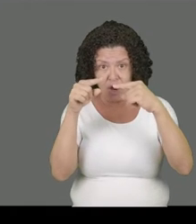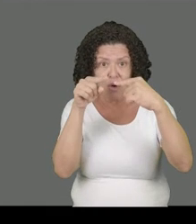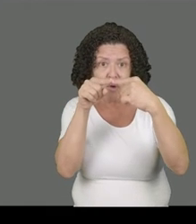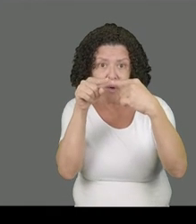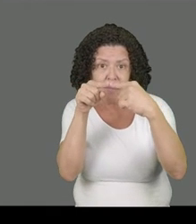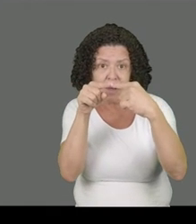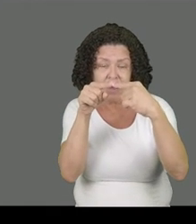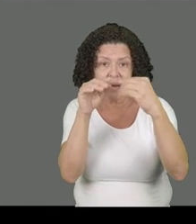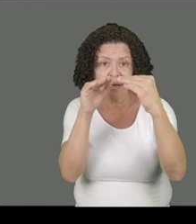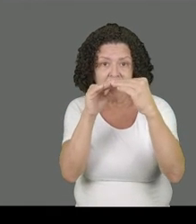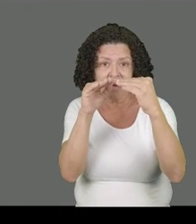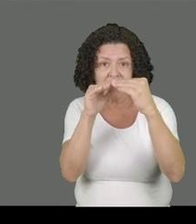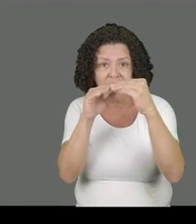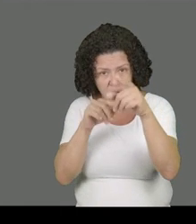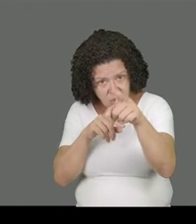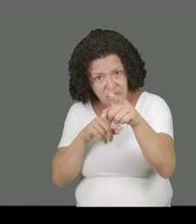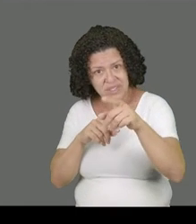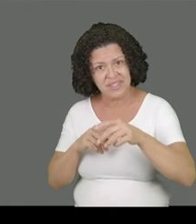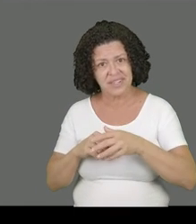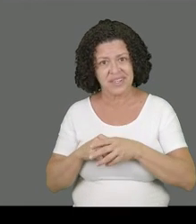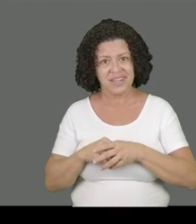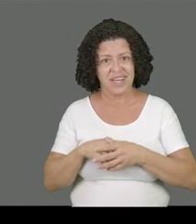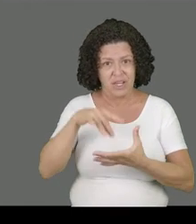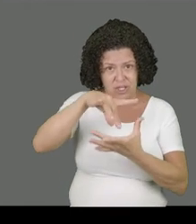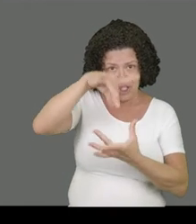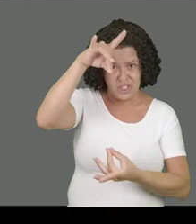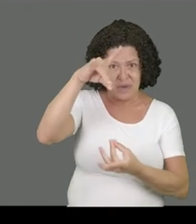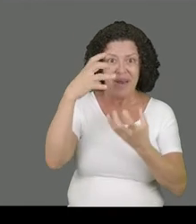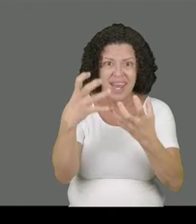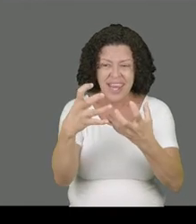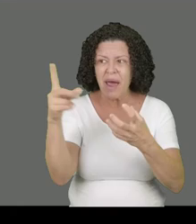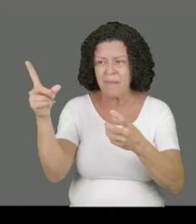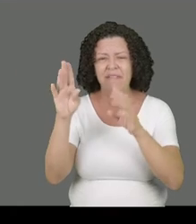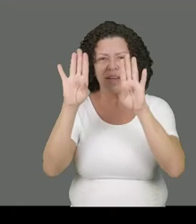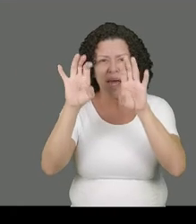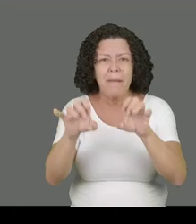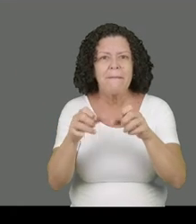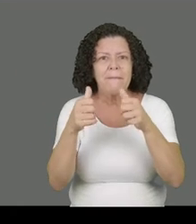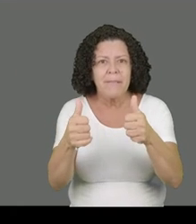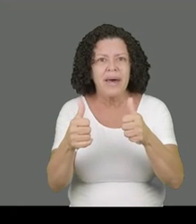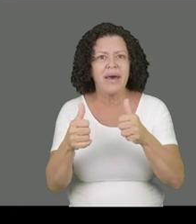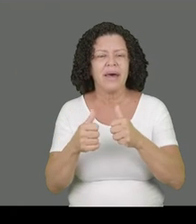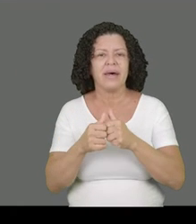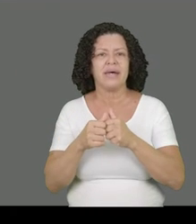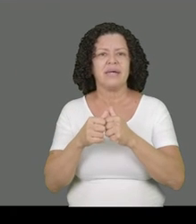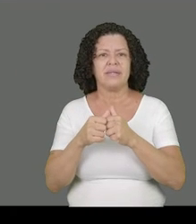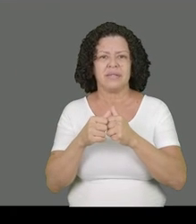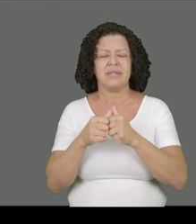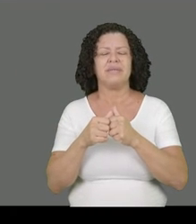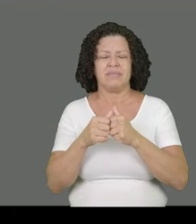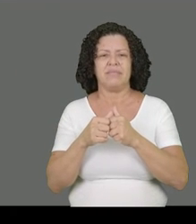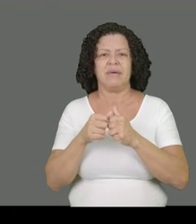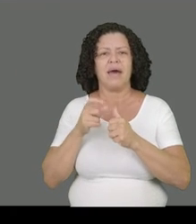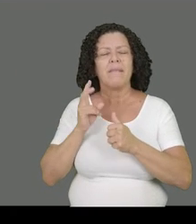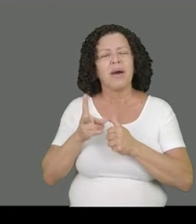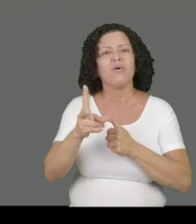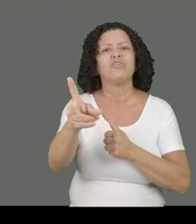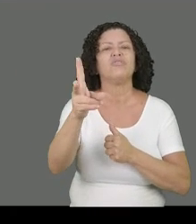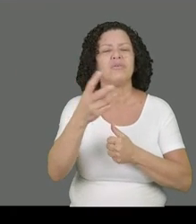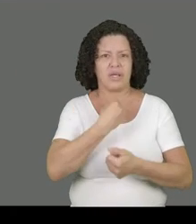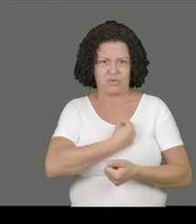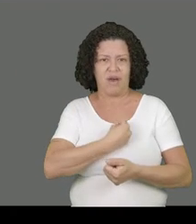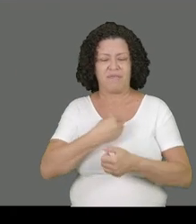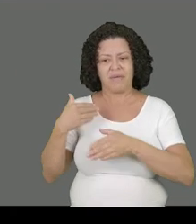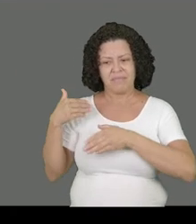exatamente aquilo que nosso espírito necessita para ficar bem, para se fortalecer,